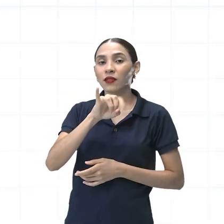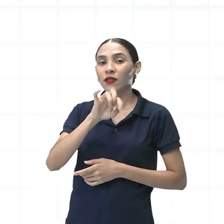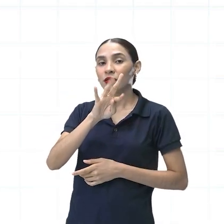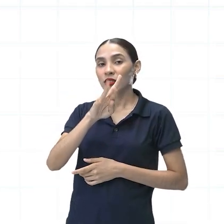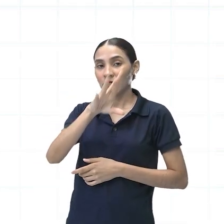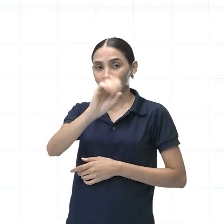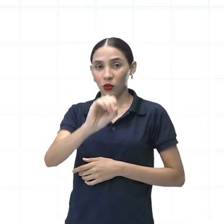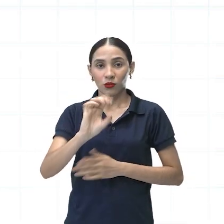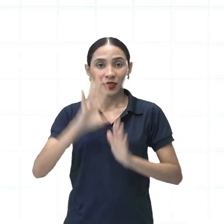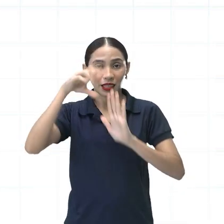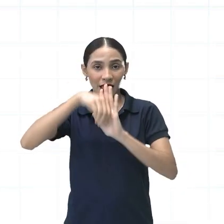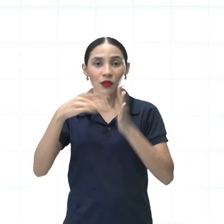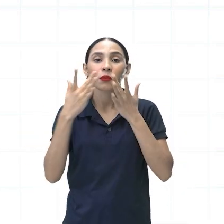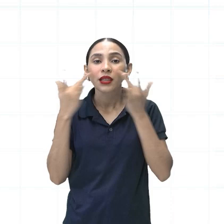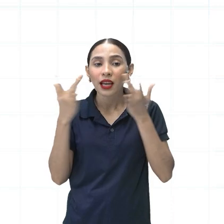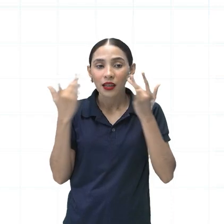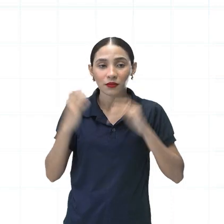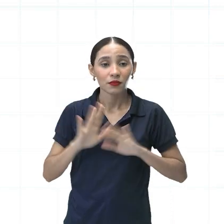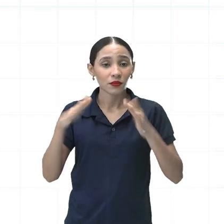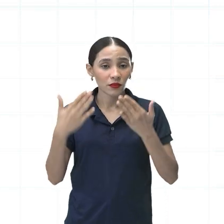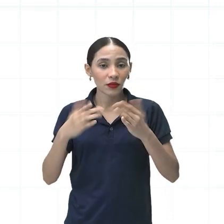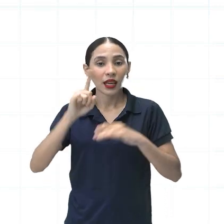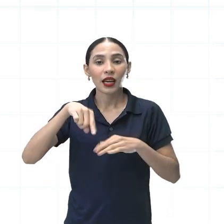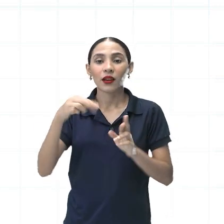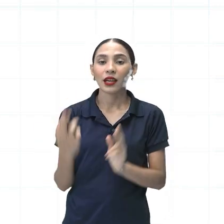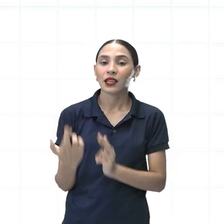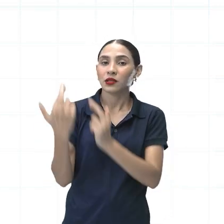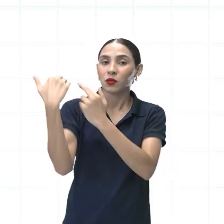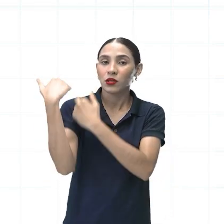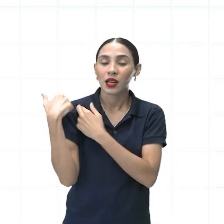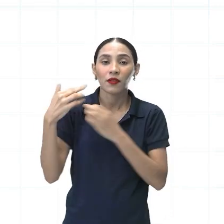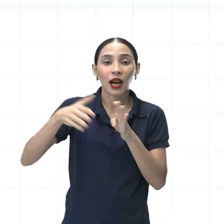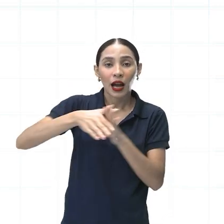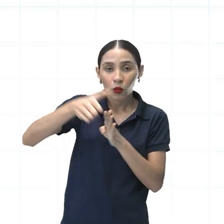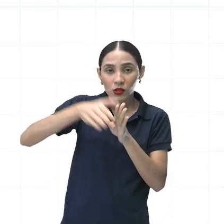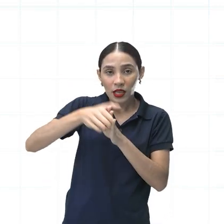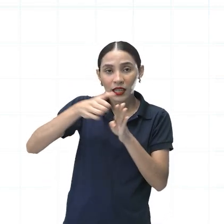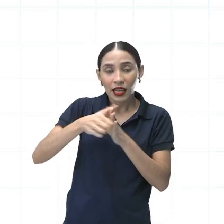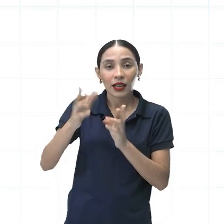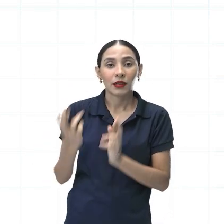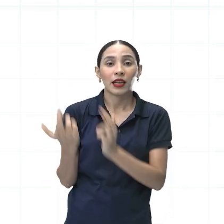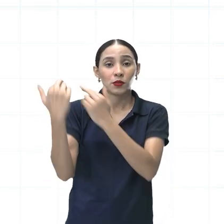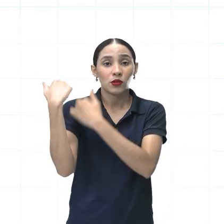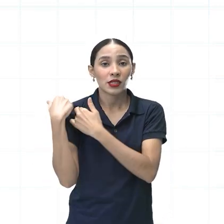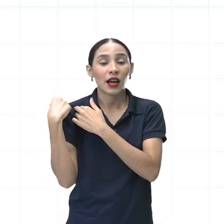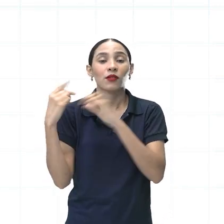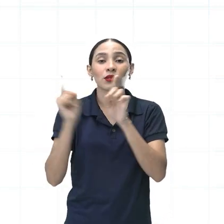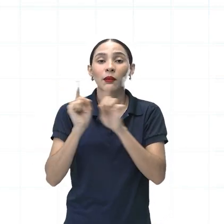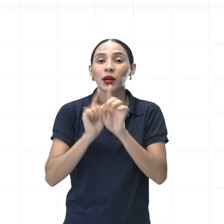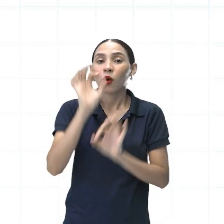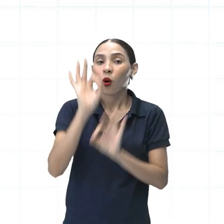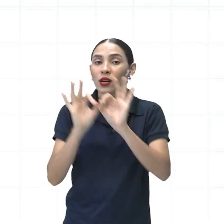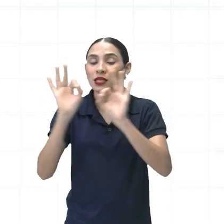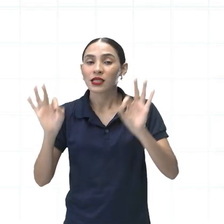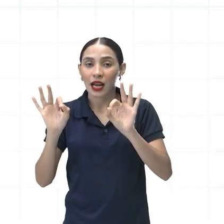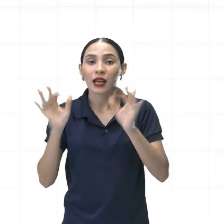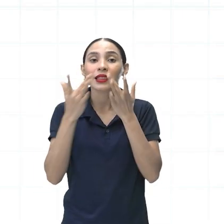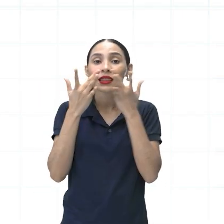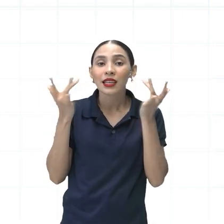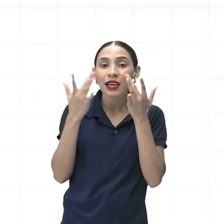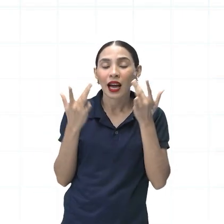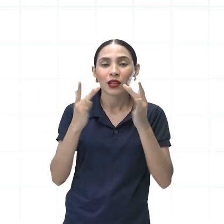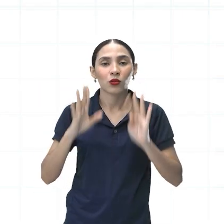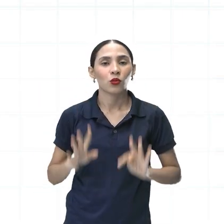uma encenação? O diretor é responsável por conduzir o processo de montagem da peça. Ele